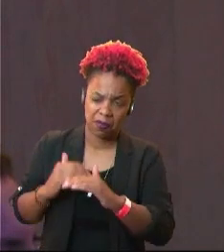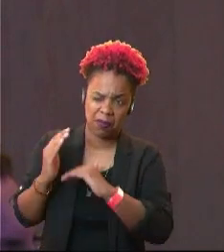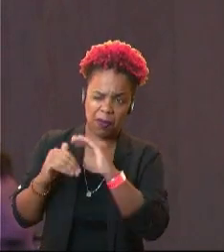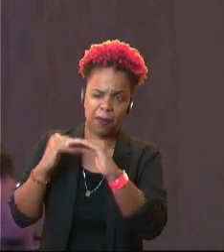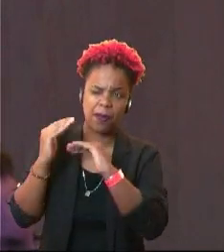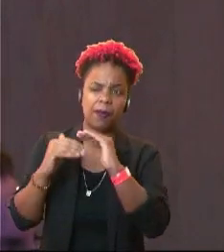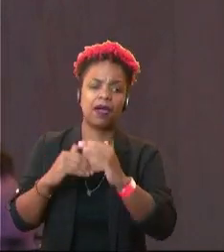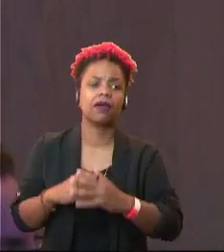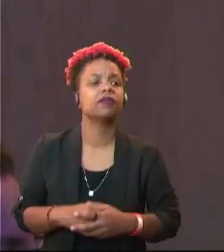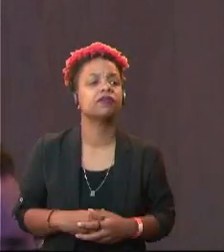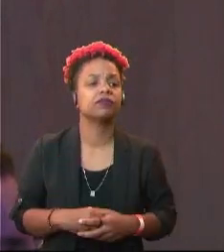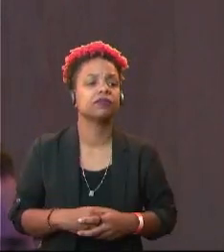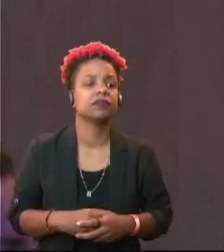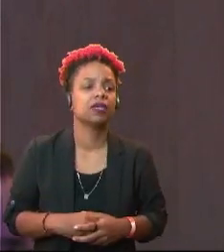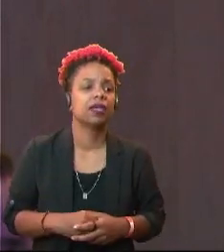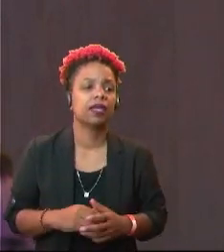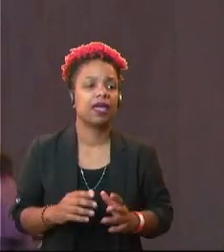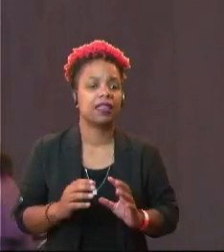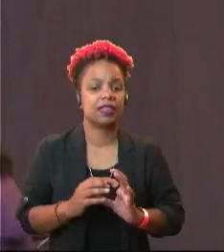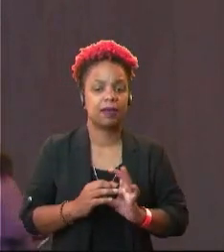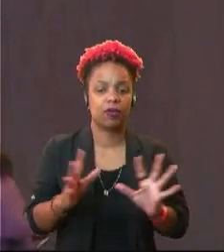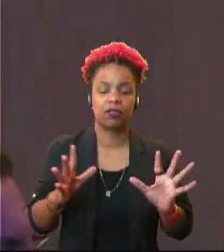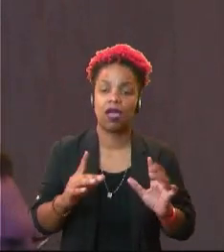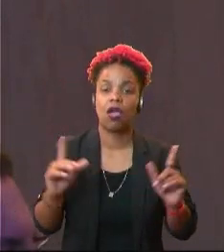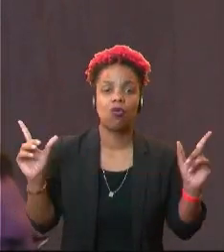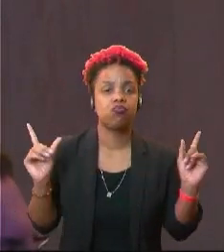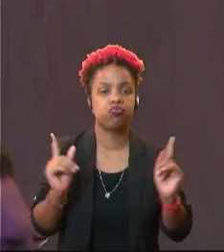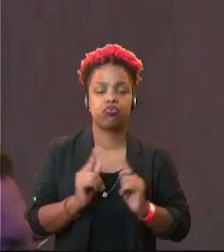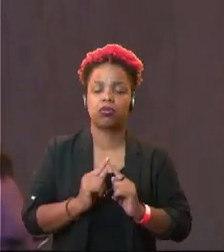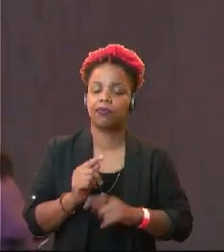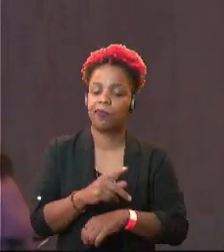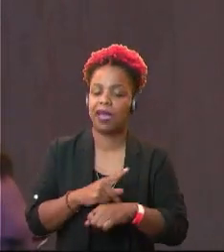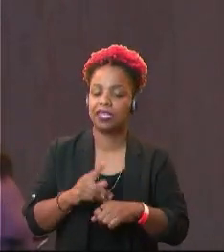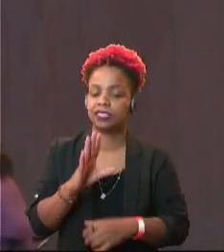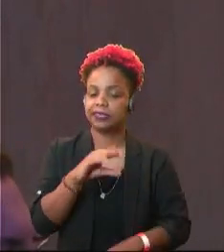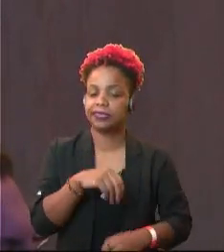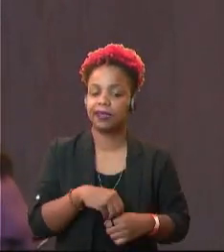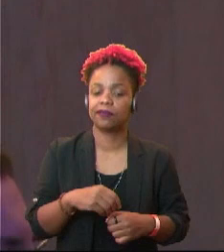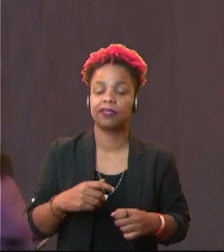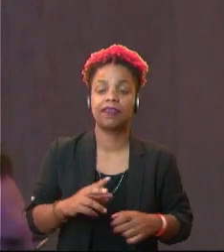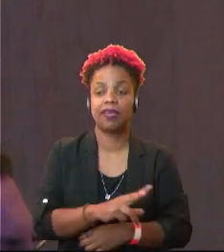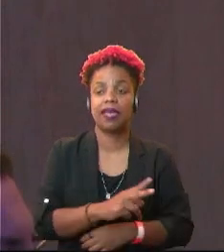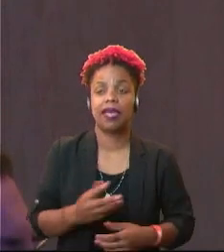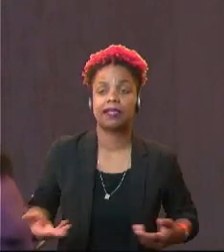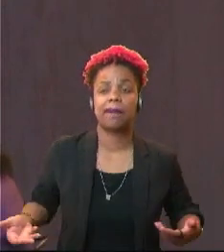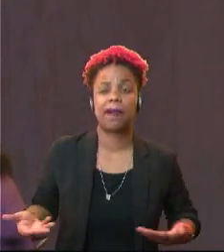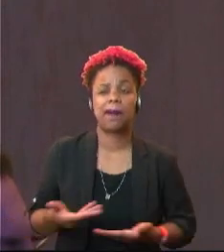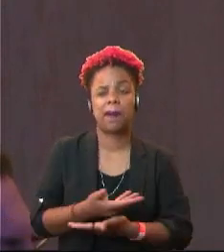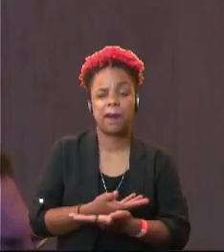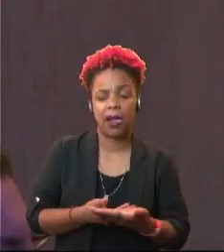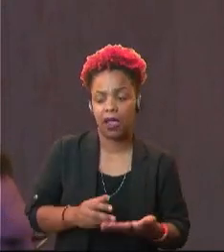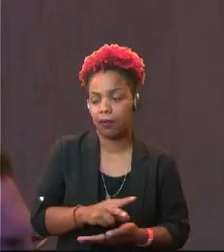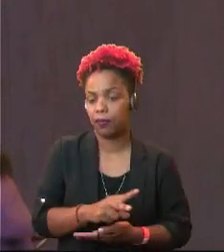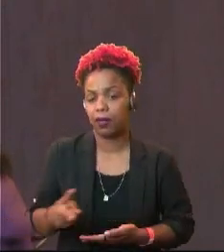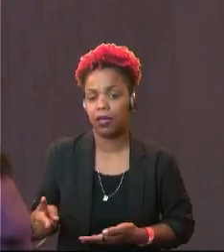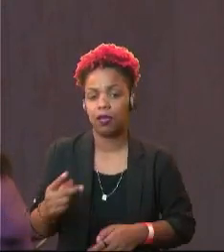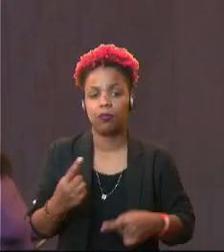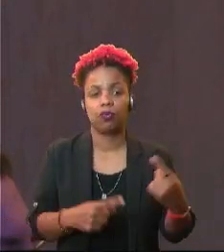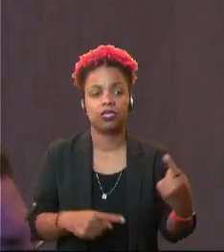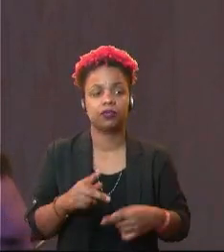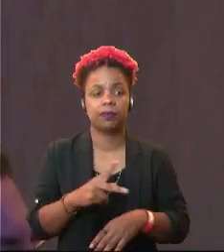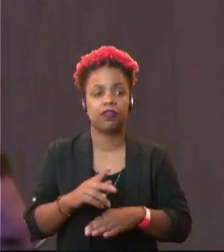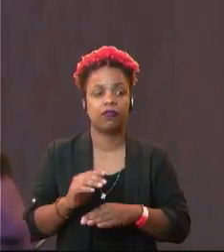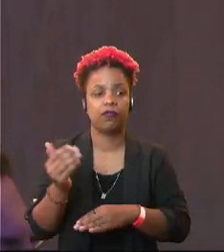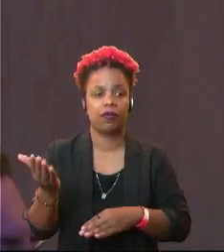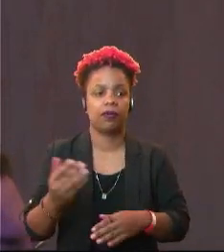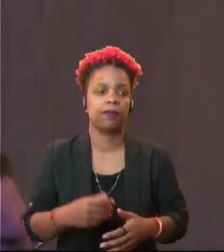de minar a democracia internamente nos países e esse processo de transição para o mundo da política